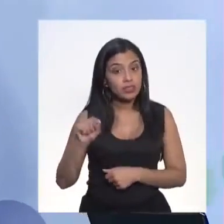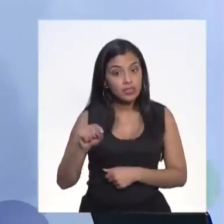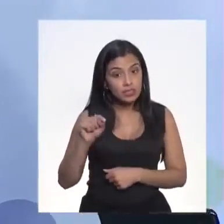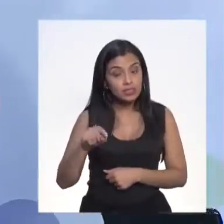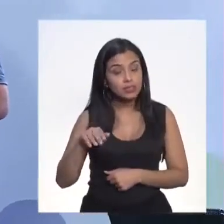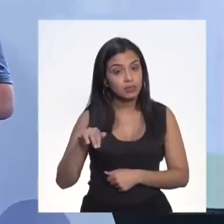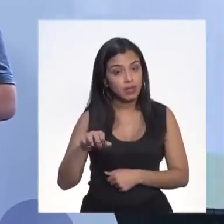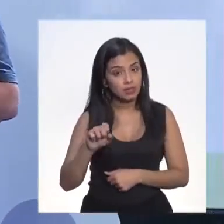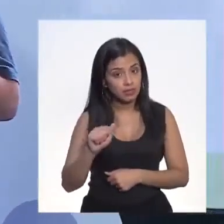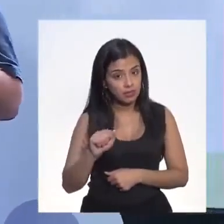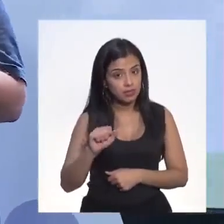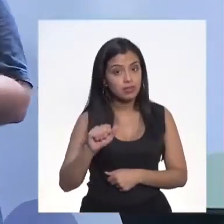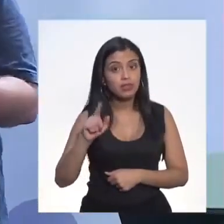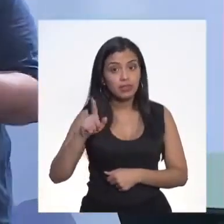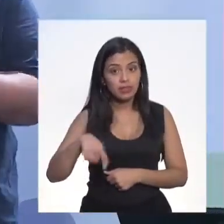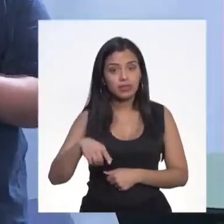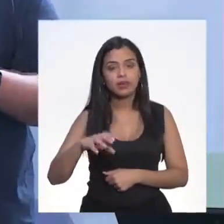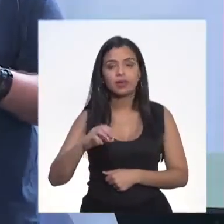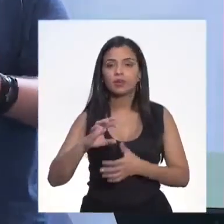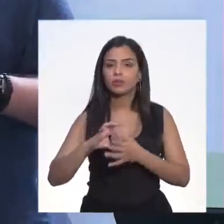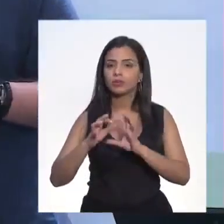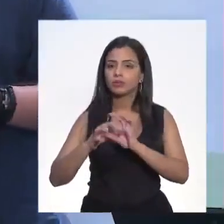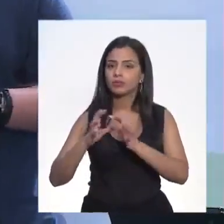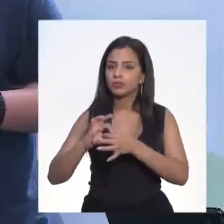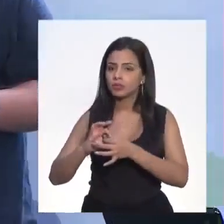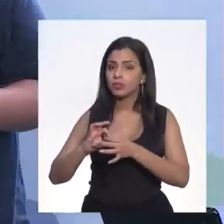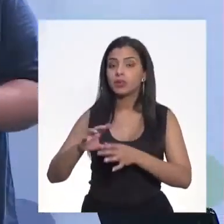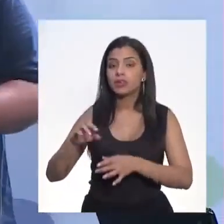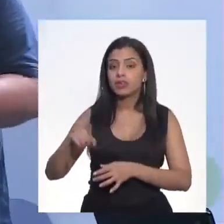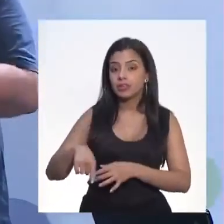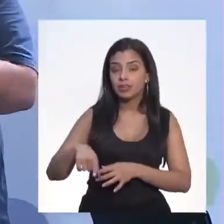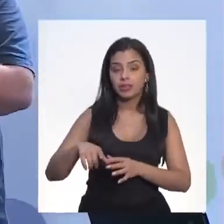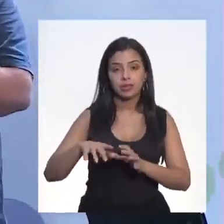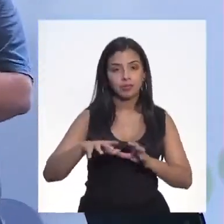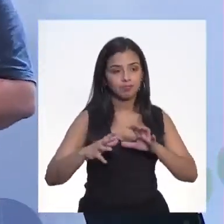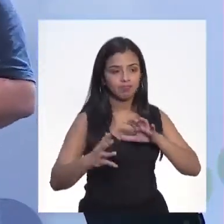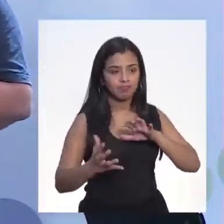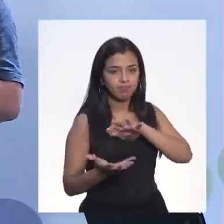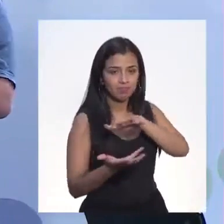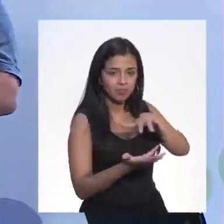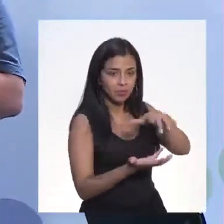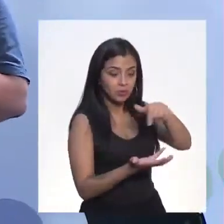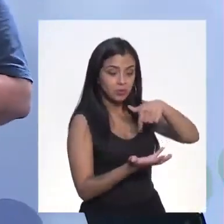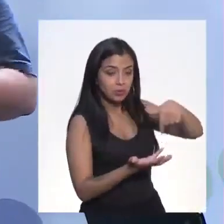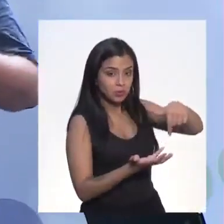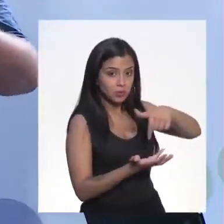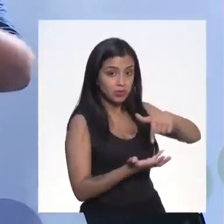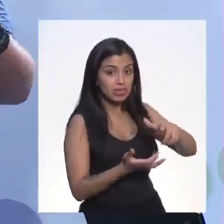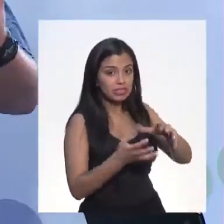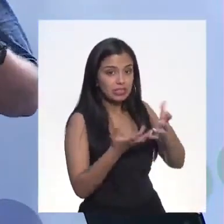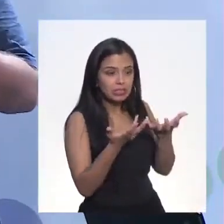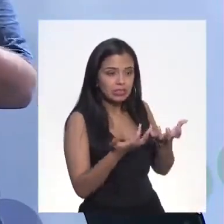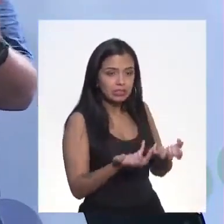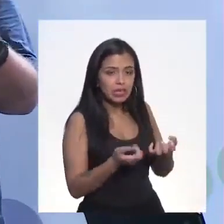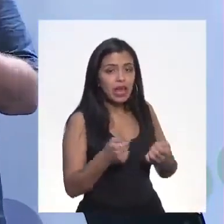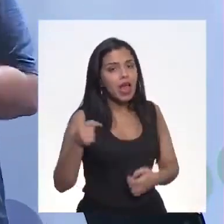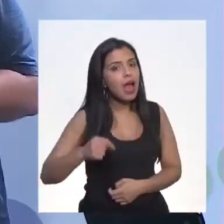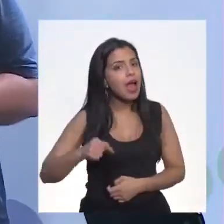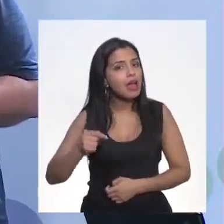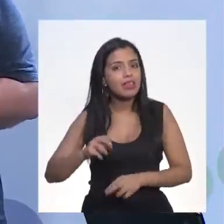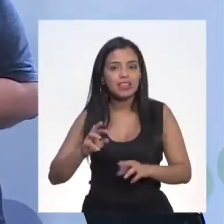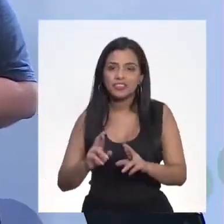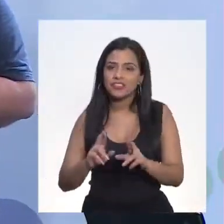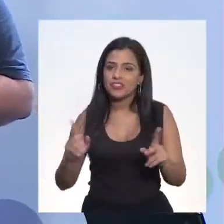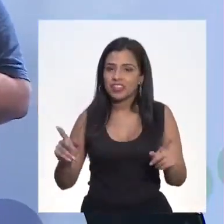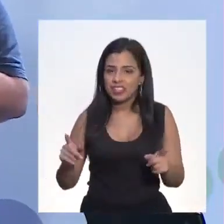que é continental, na qual as massas no mundo continentais são secas, essa aqui é úmida pelos fatores, né,